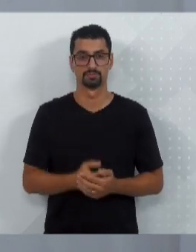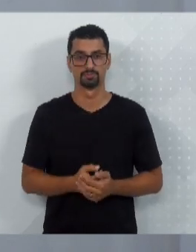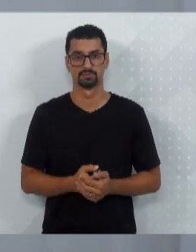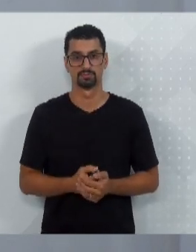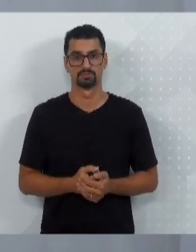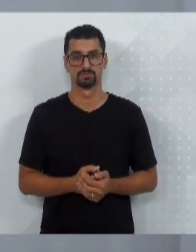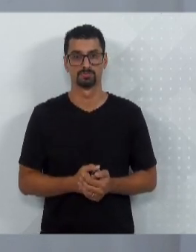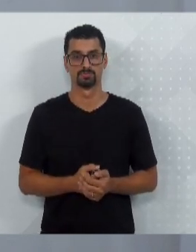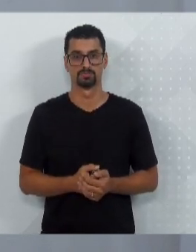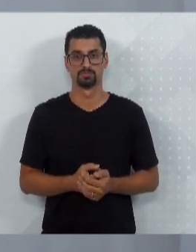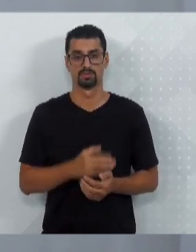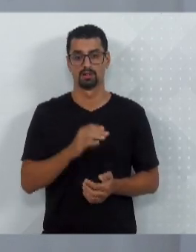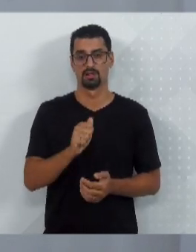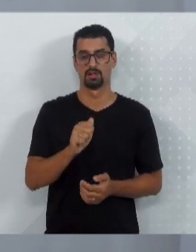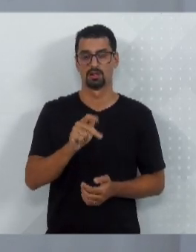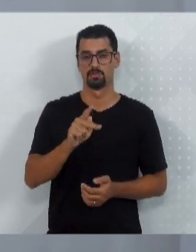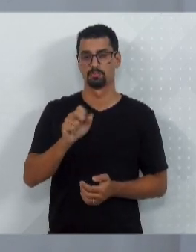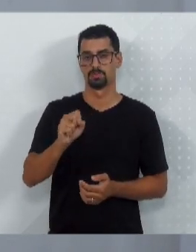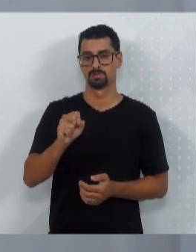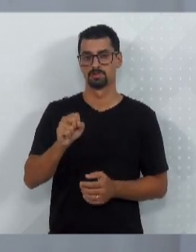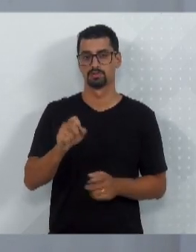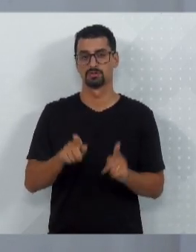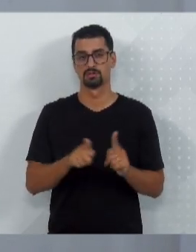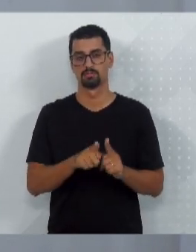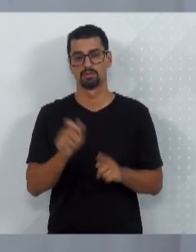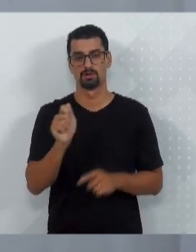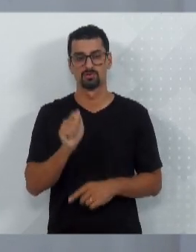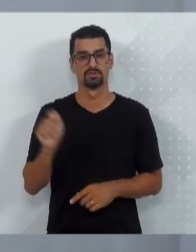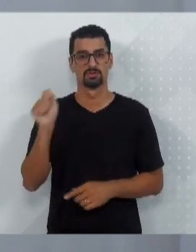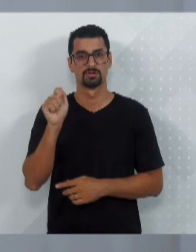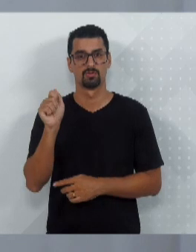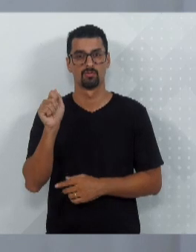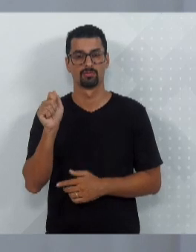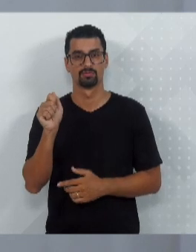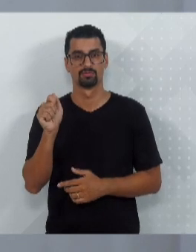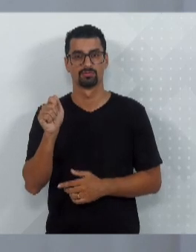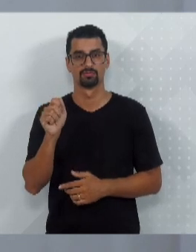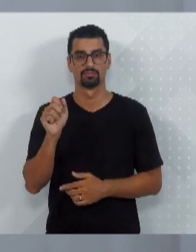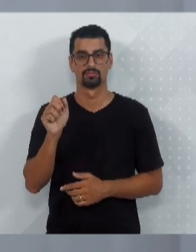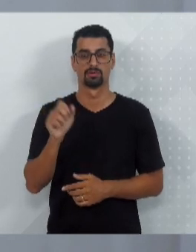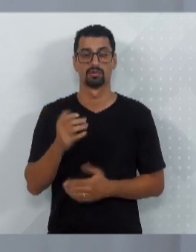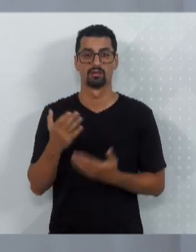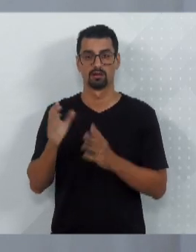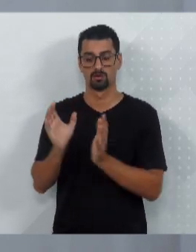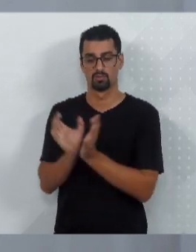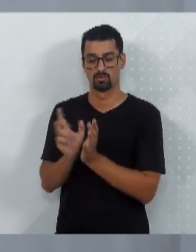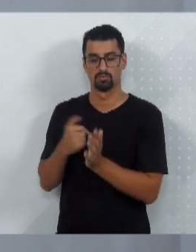fortalecimento dos CAPs e da associação. A Enlouquecer é